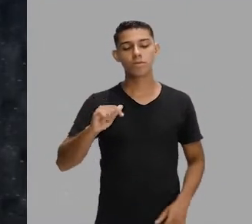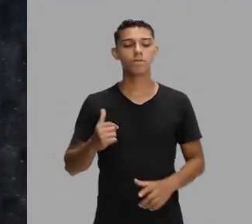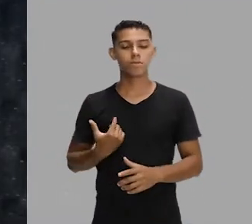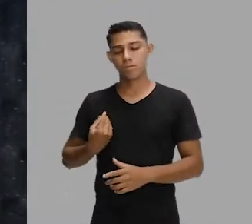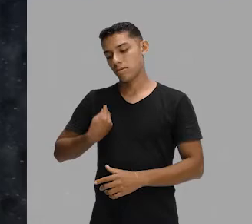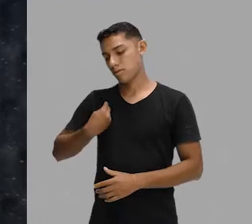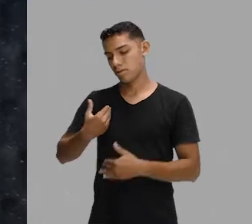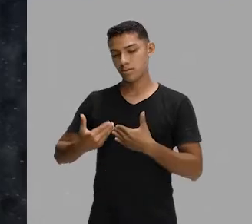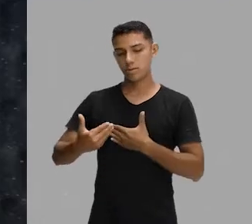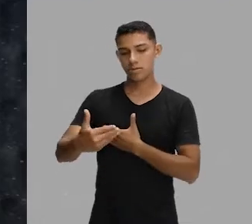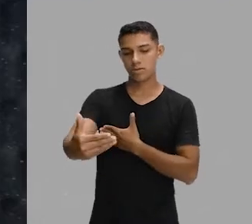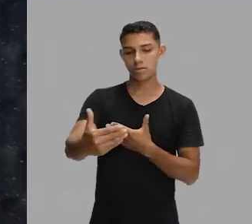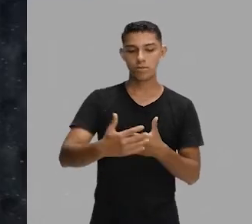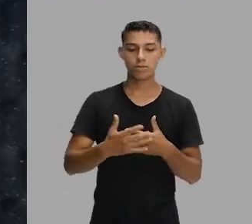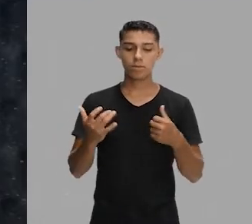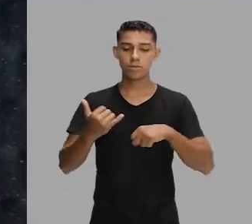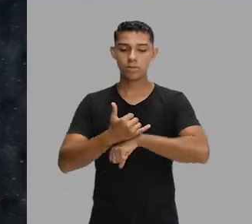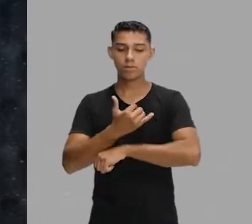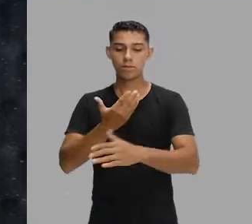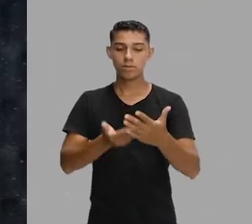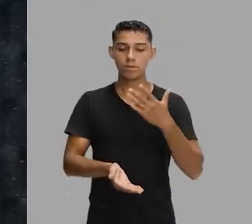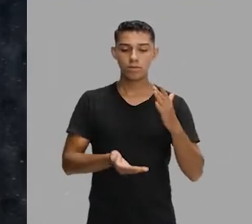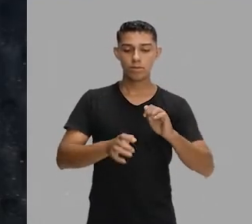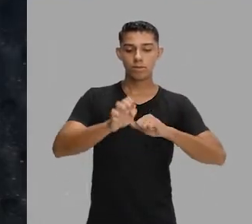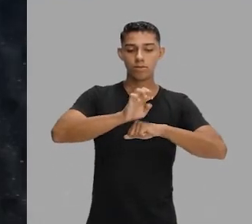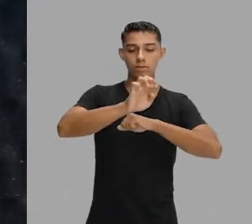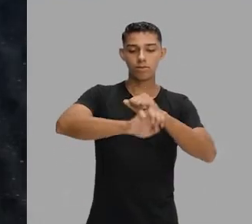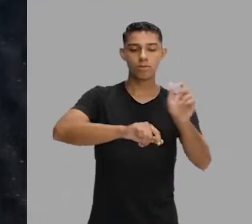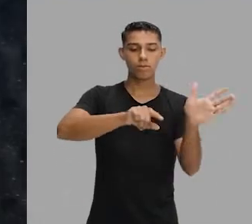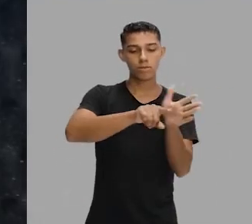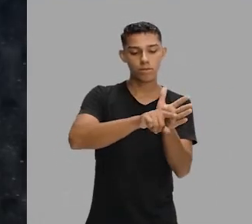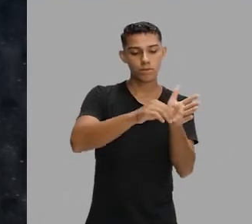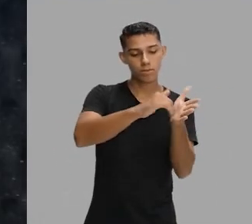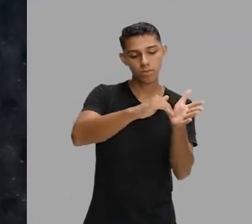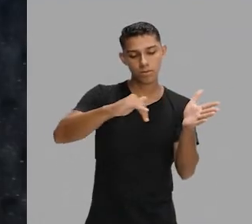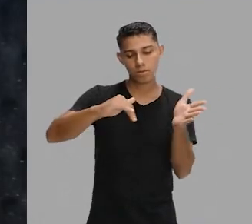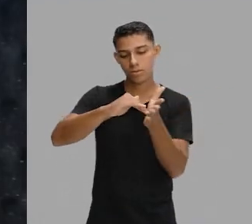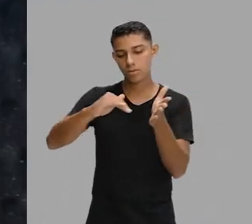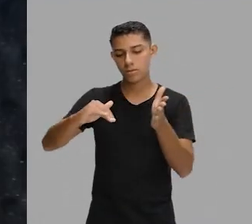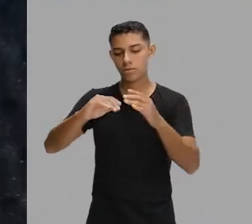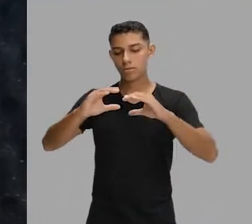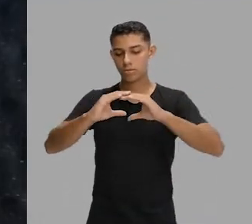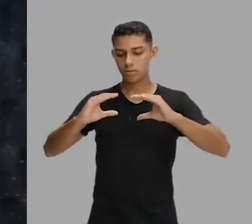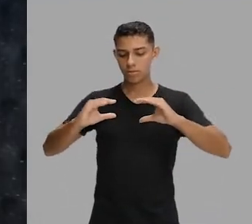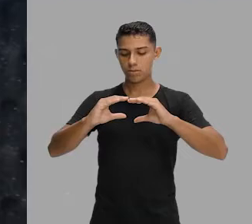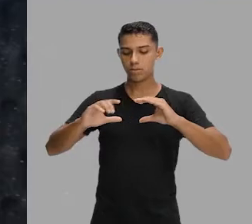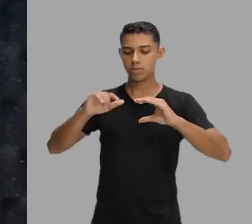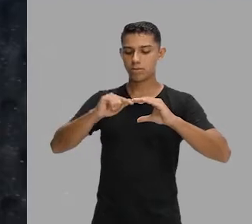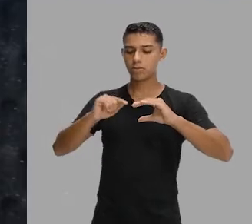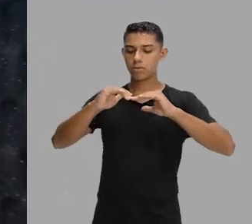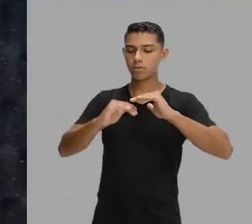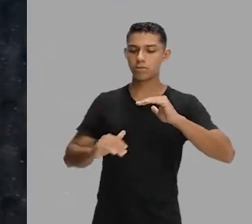elétrons. Então, naturalmente, os elétrons irão sair dessa última camada do metal.